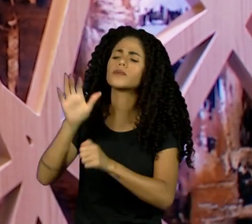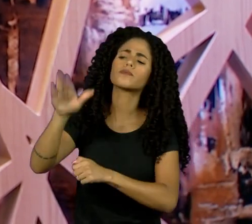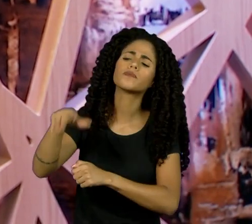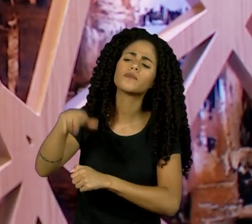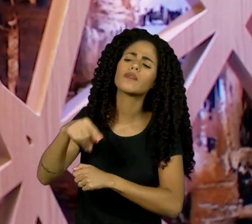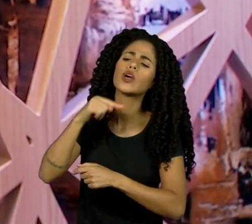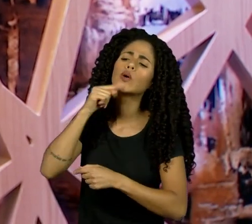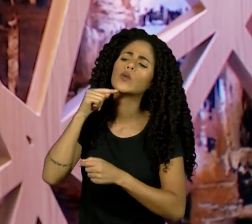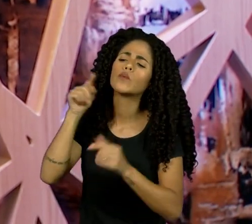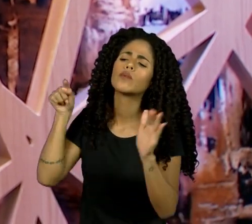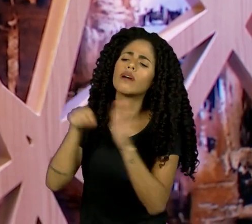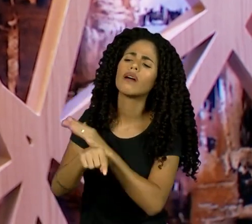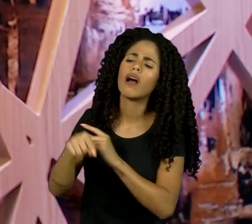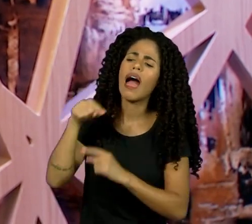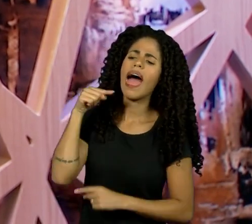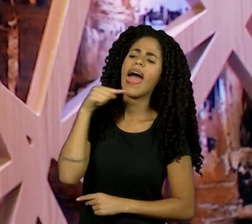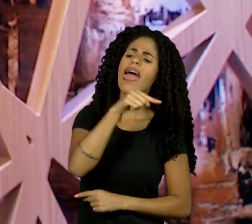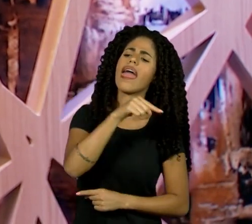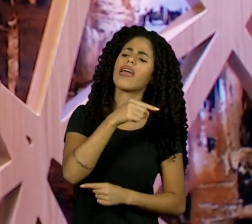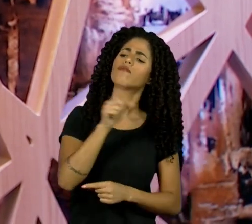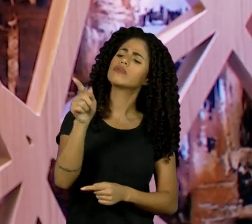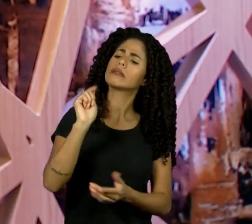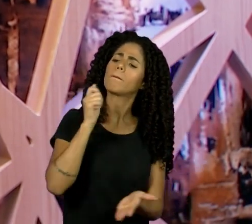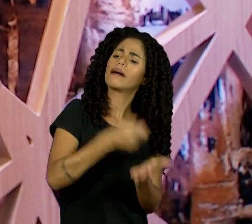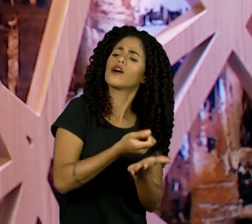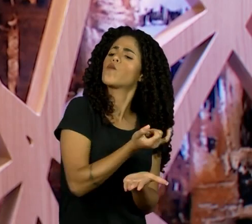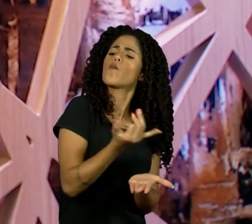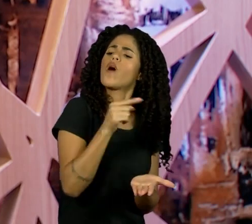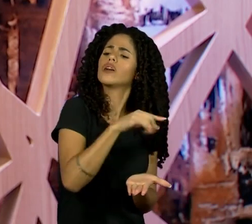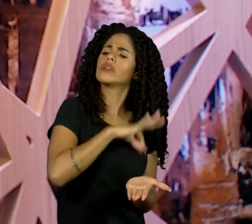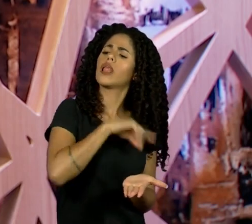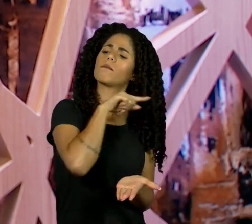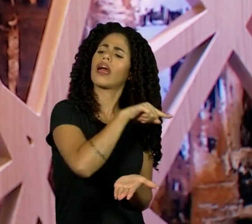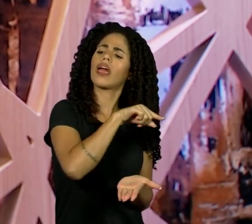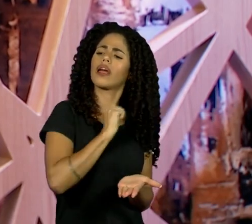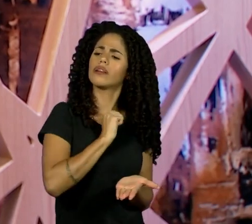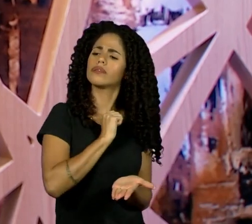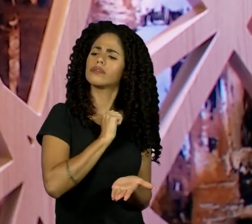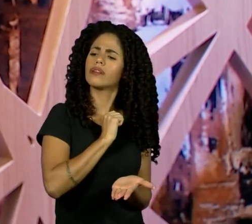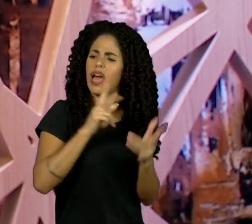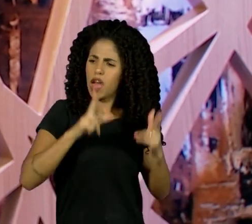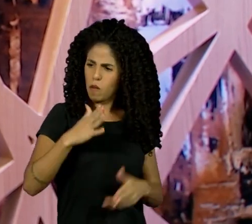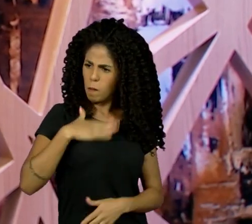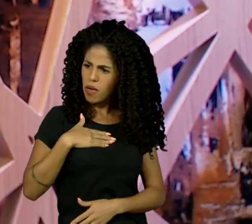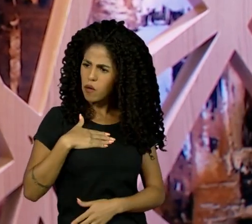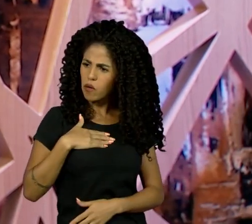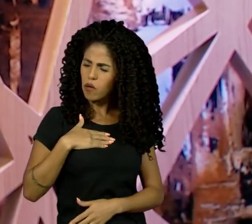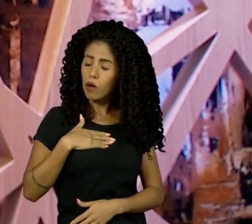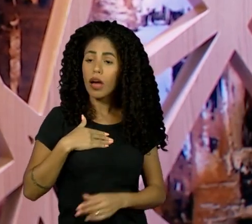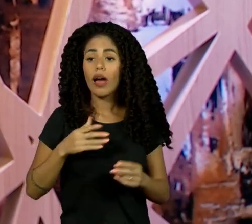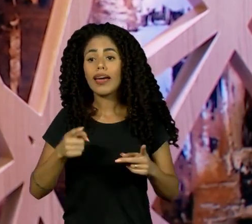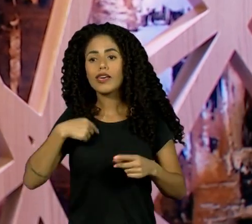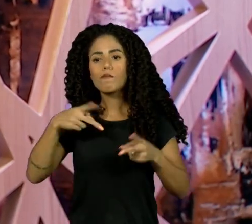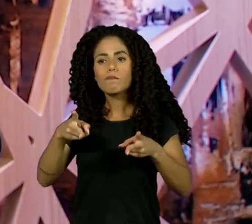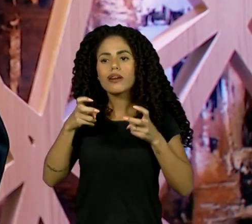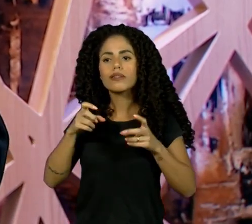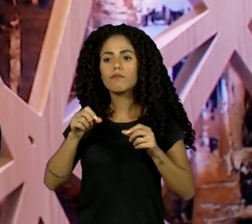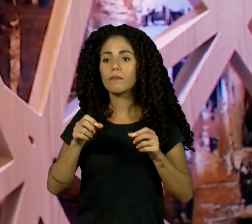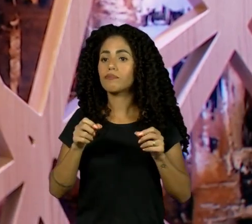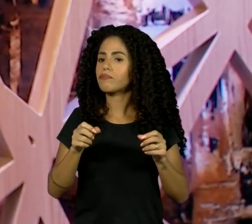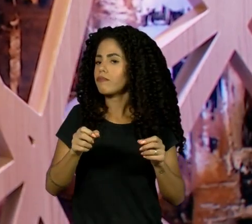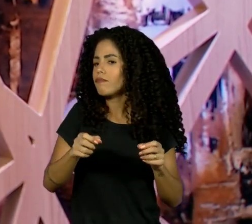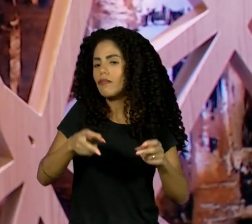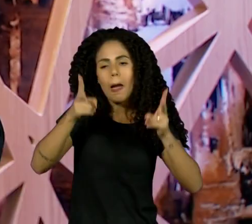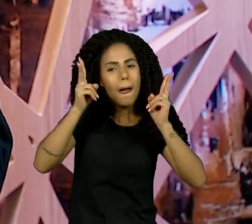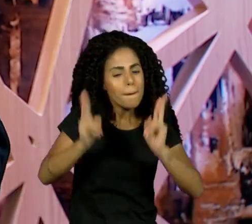todas as pessoas que estavam nesse mesmo trabalho estavam recebendo. E eu percebi que tinham pessoas que tinham o mesmo número,